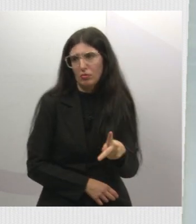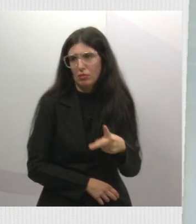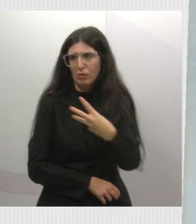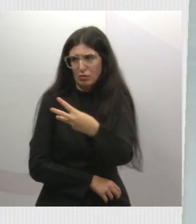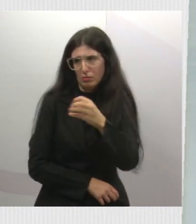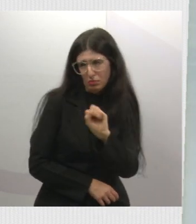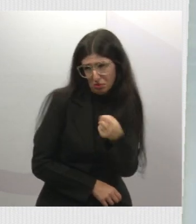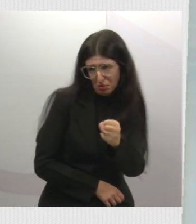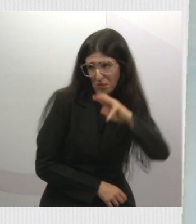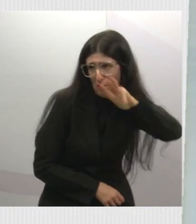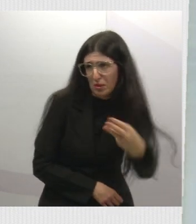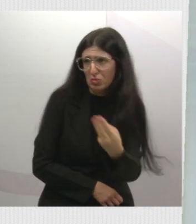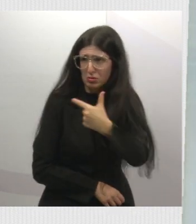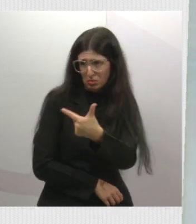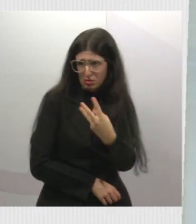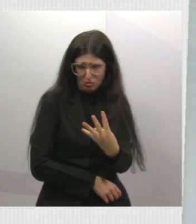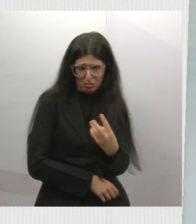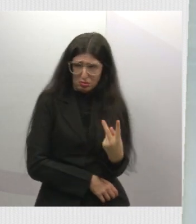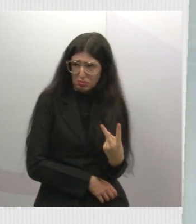38.242.000, chegando a